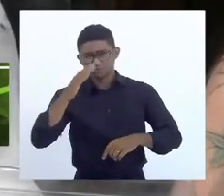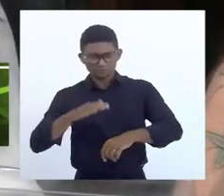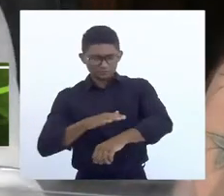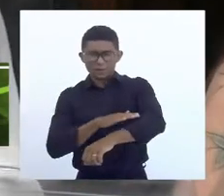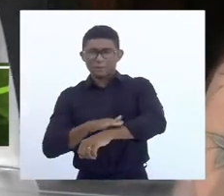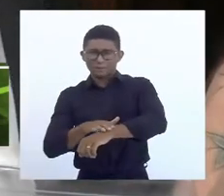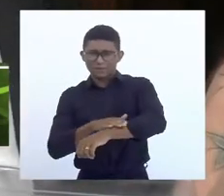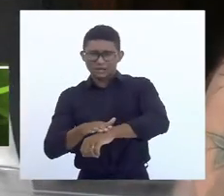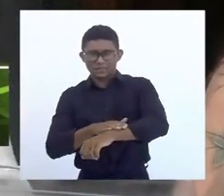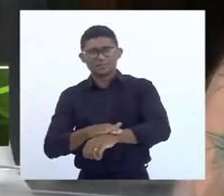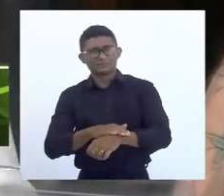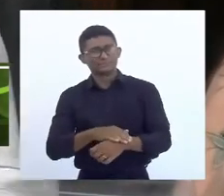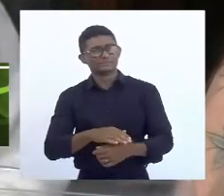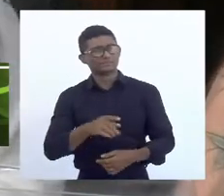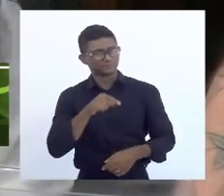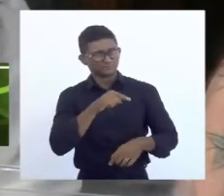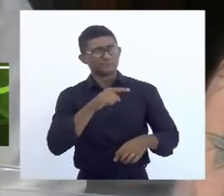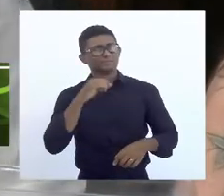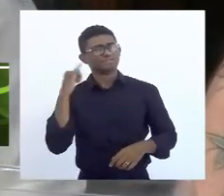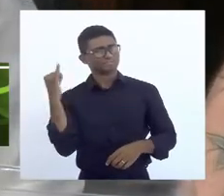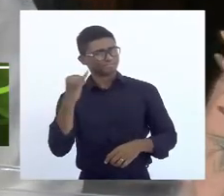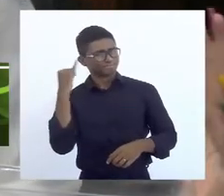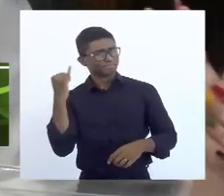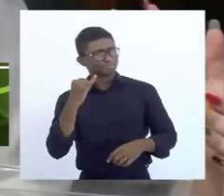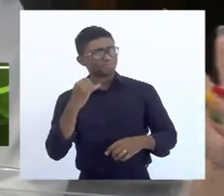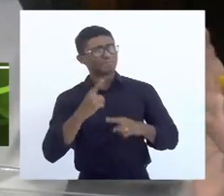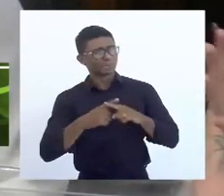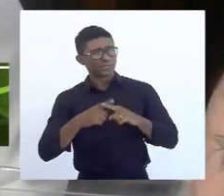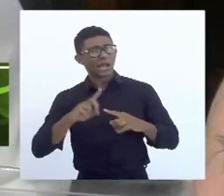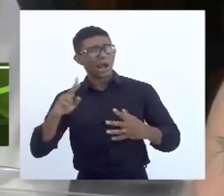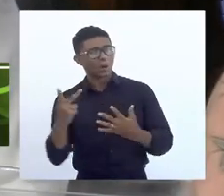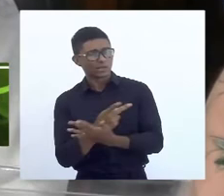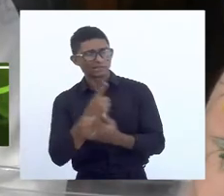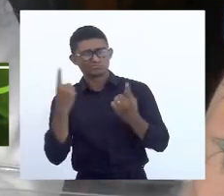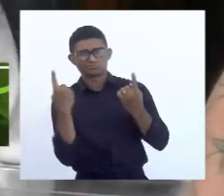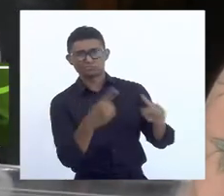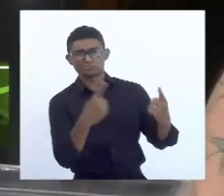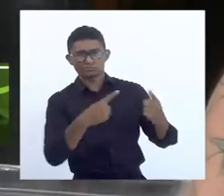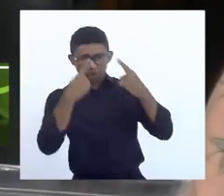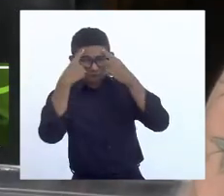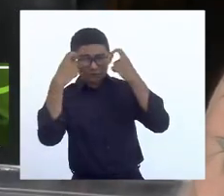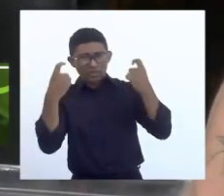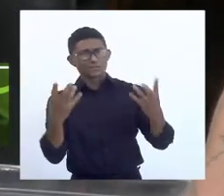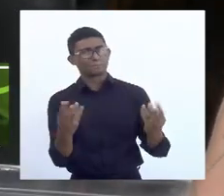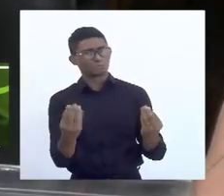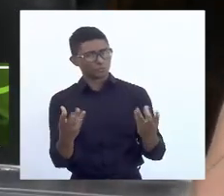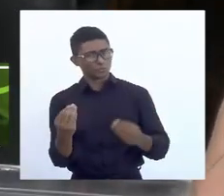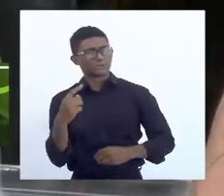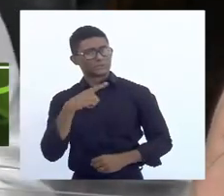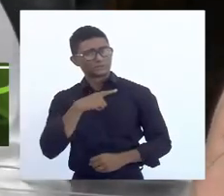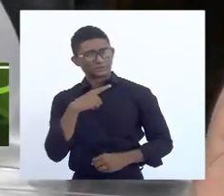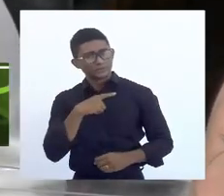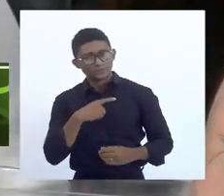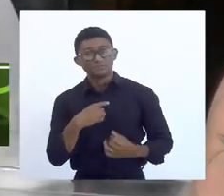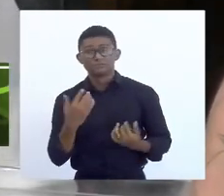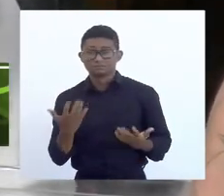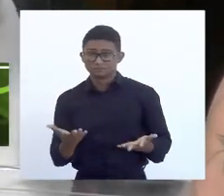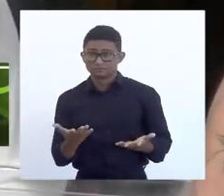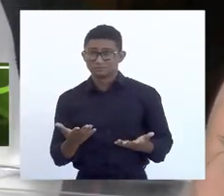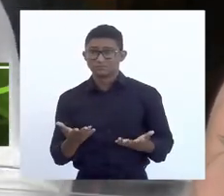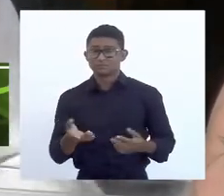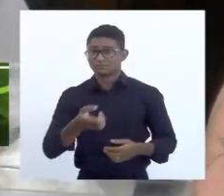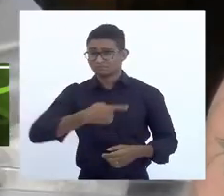e crucial nas violências políticas de gênero. Acho que racializar e contextualizar